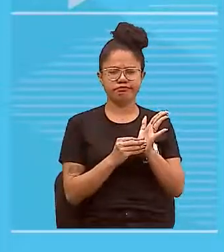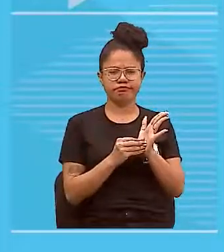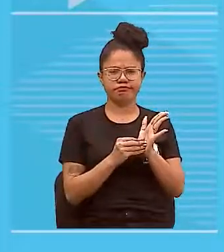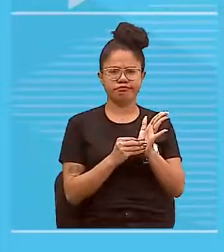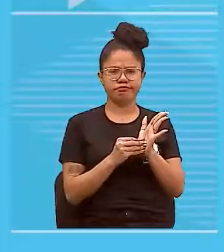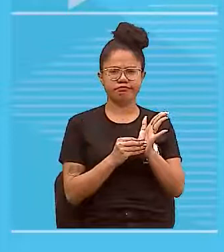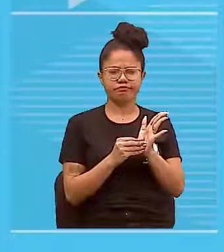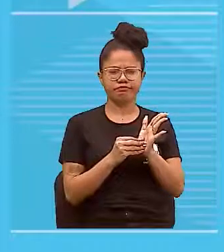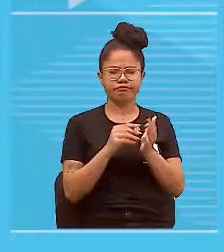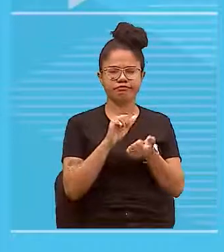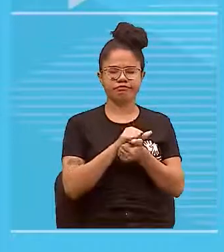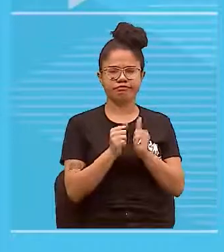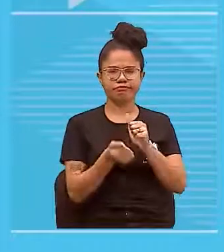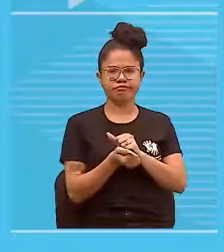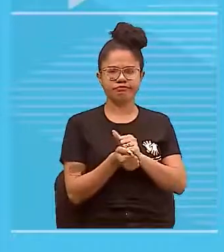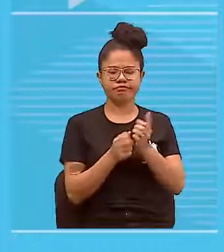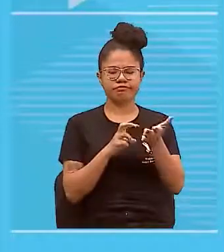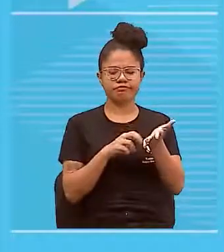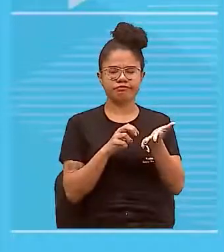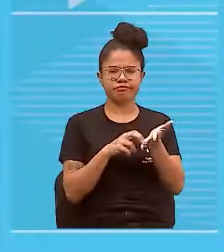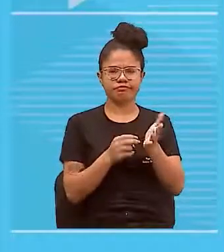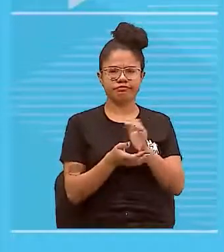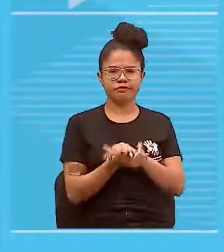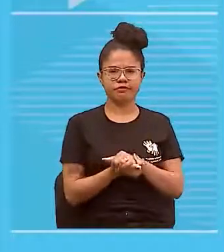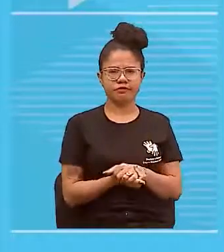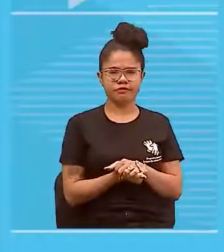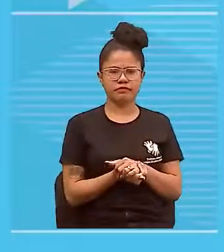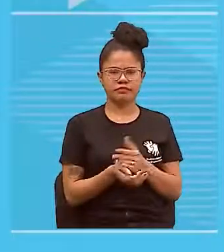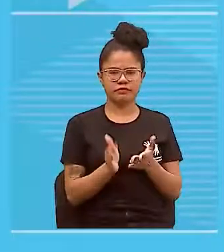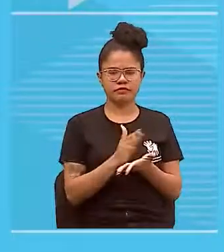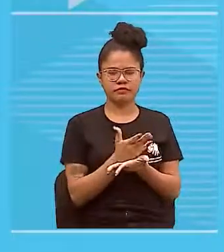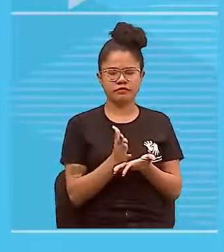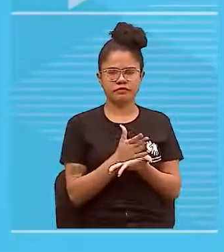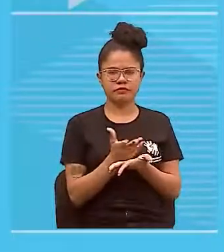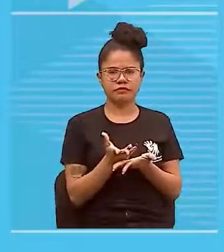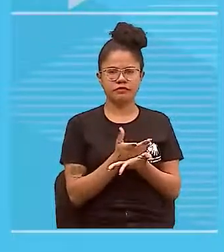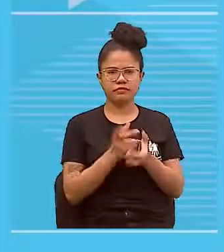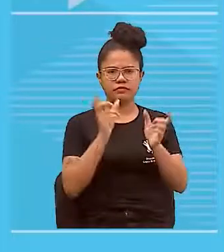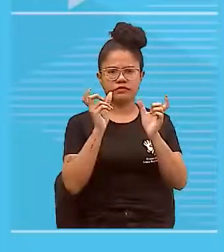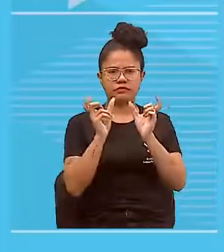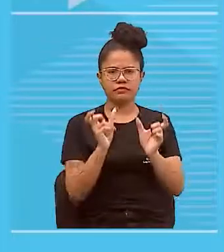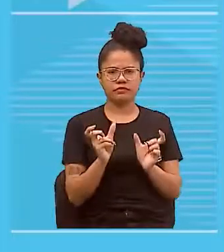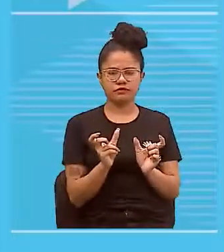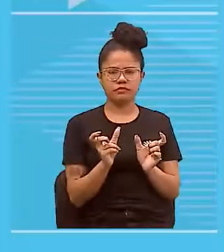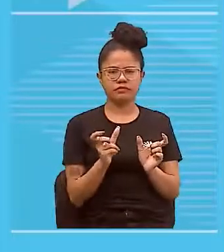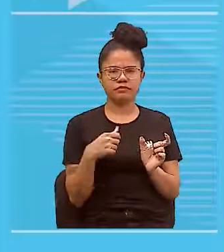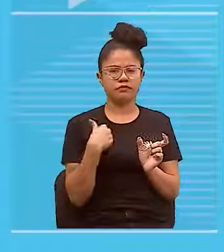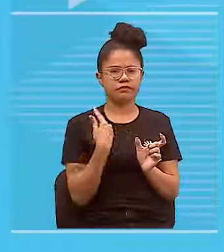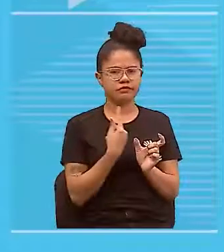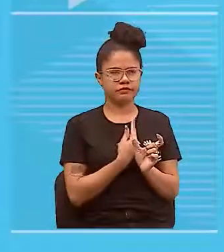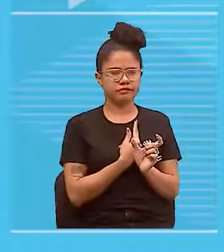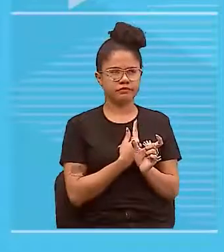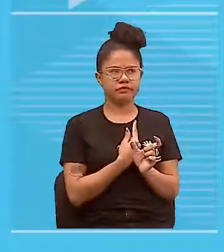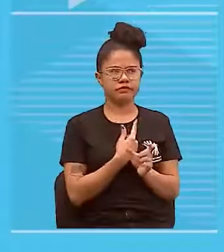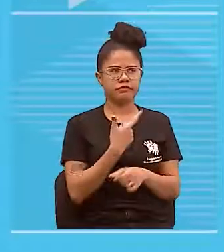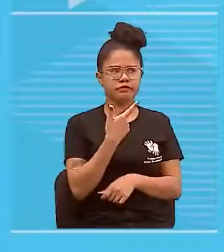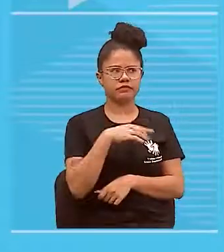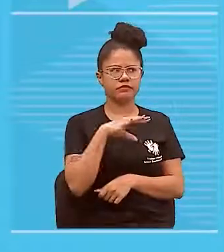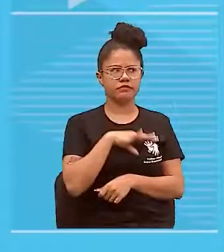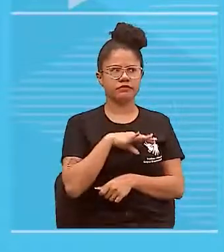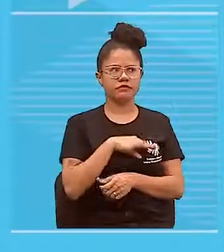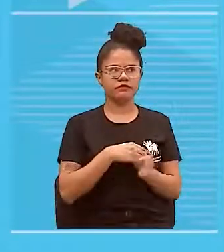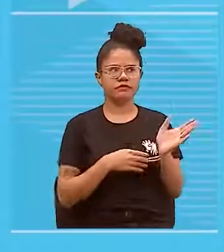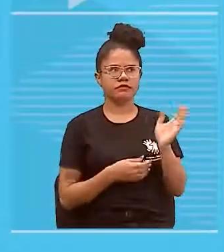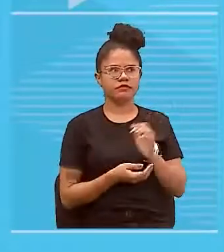vocabular expressões notacionais da nossa língua portuguesa e